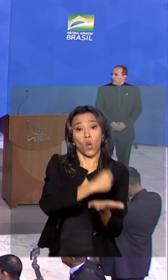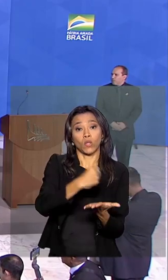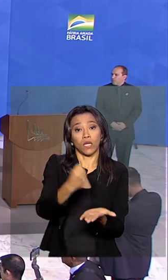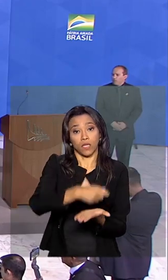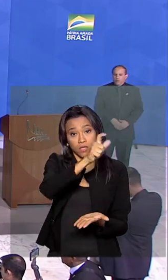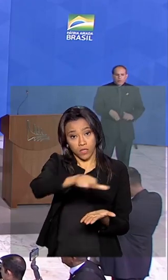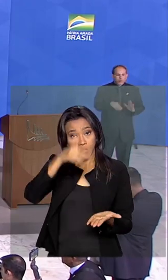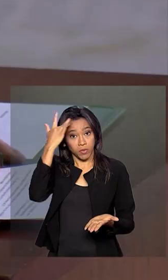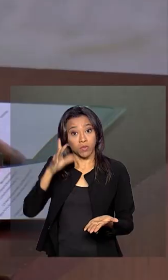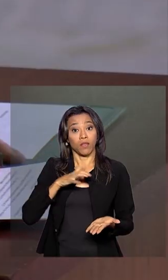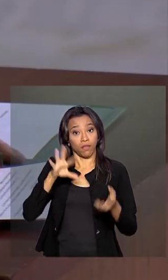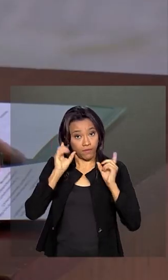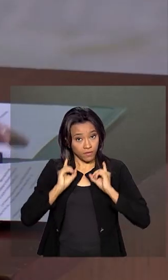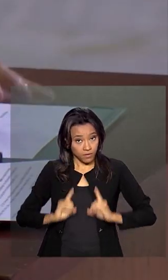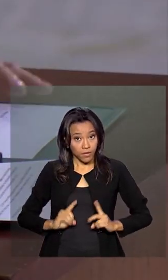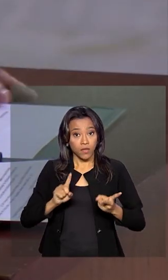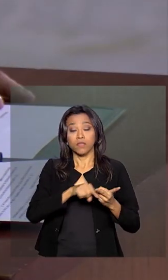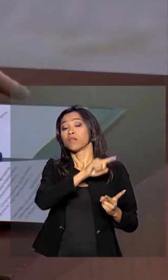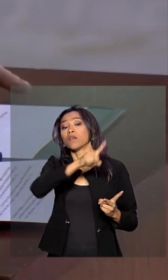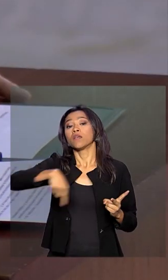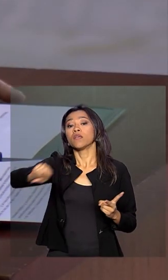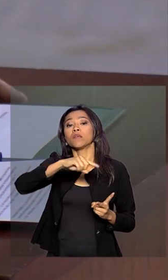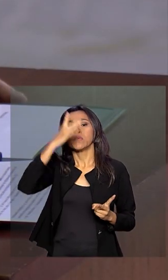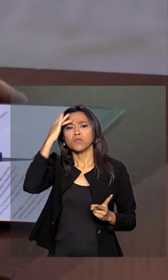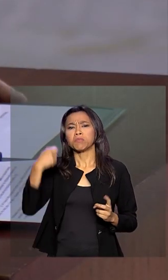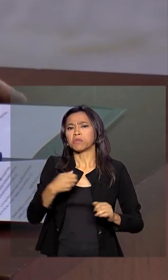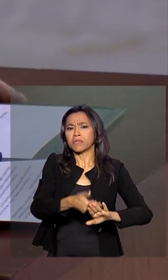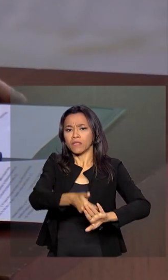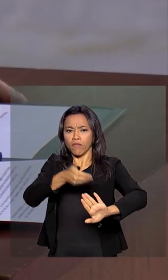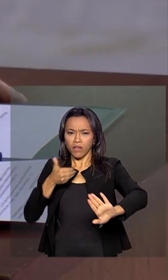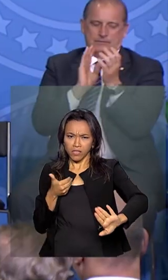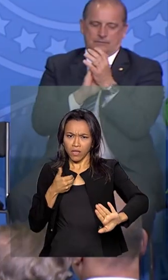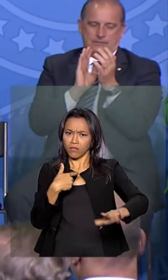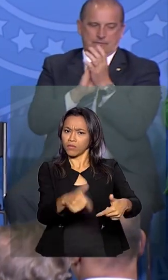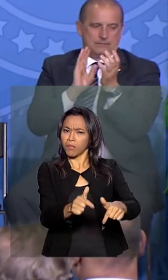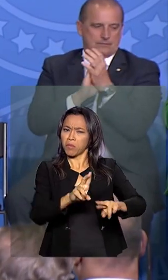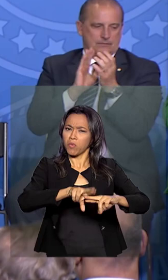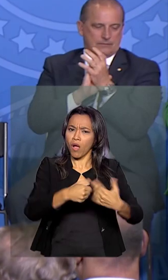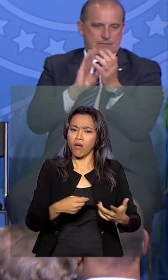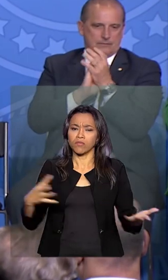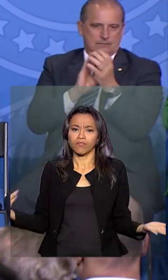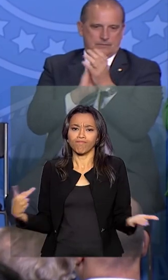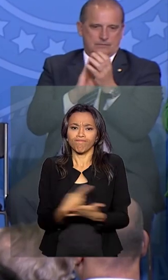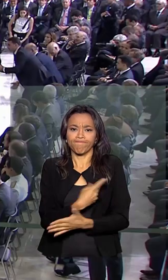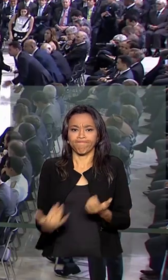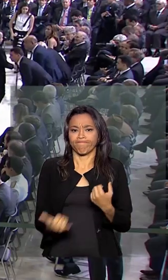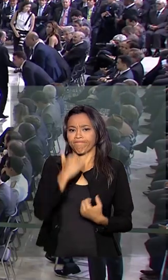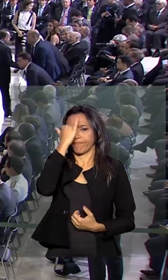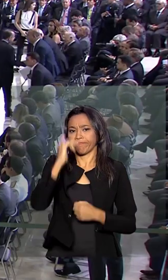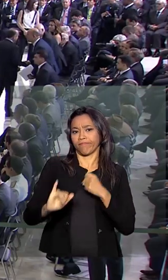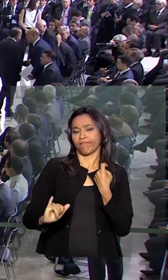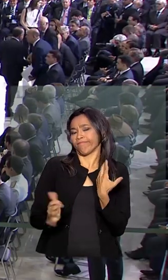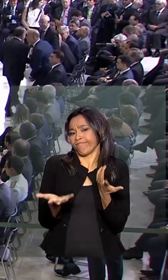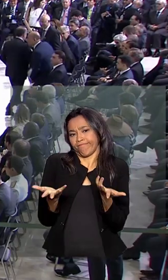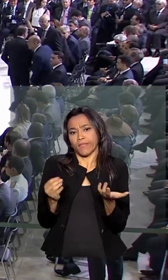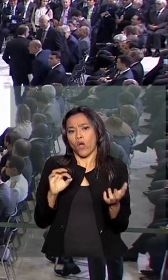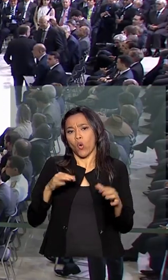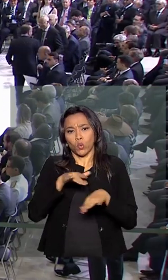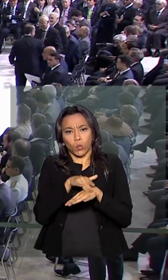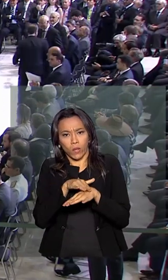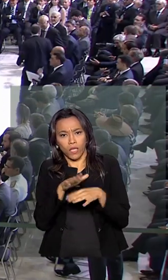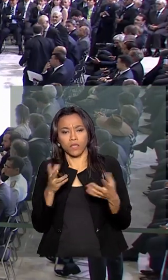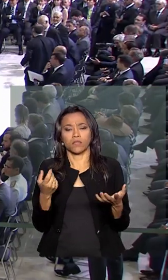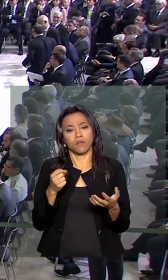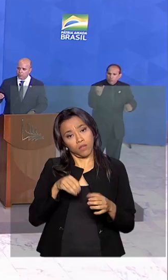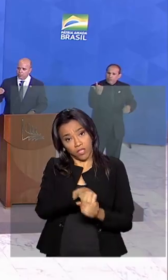pessoas com deficiência e trabalhadores que precisaram se afastar das atividades porque sofreram acidentes ou adoeceram e estão